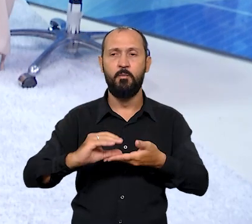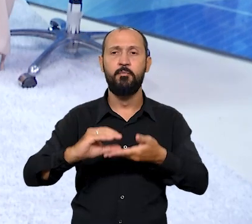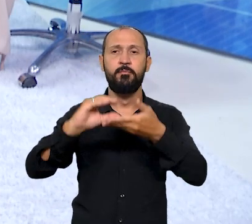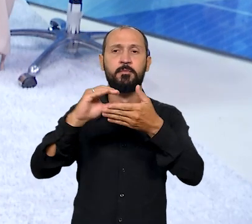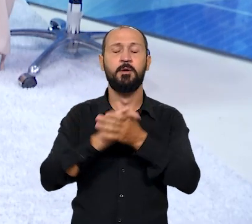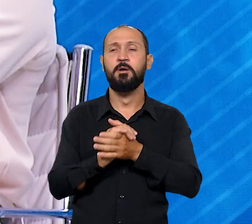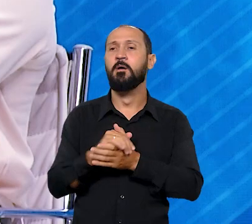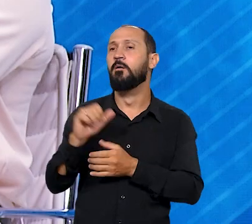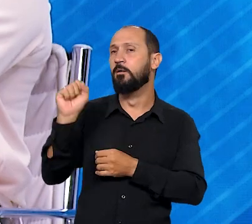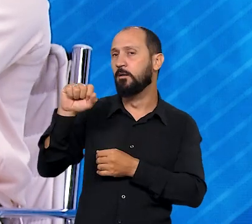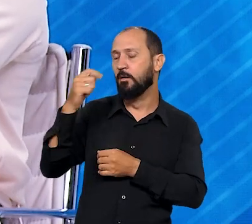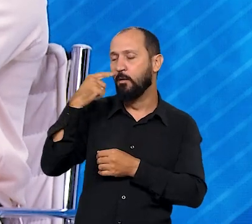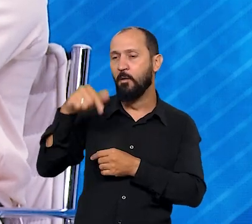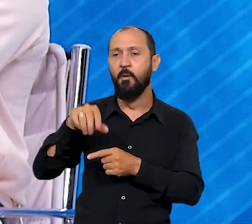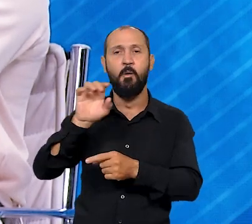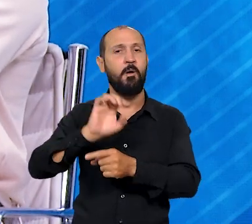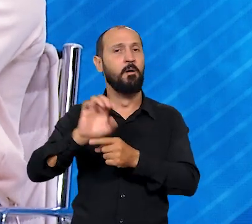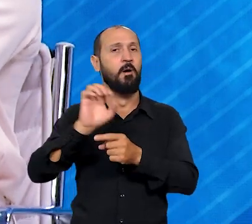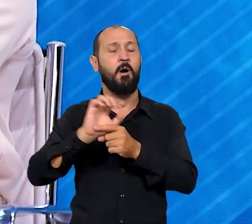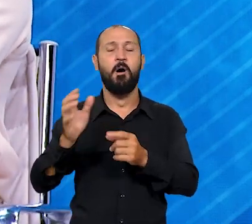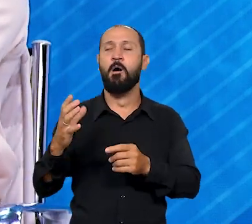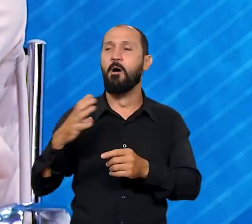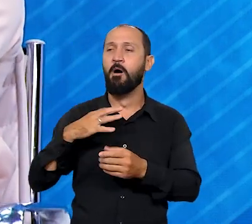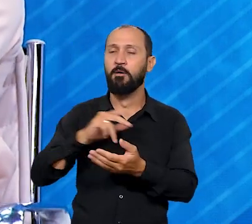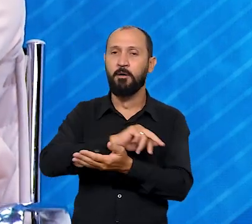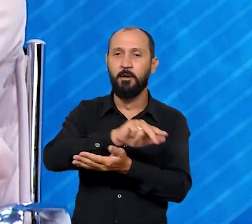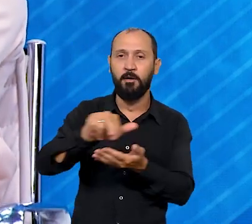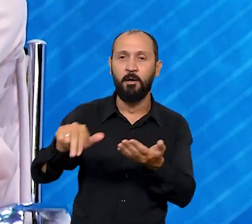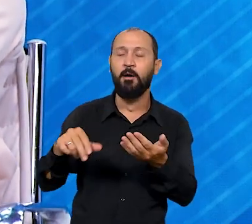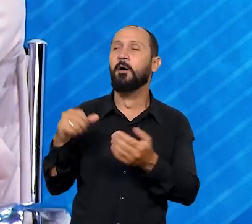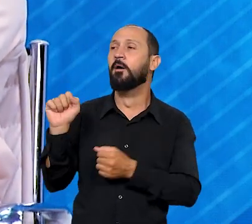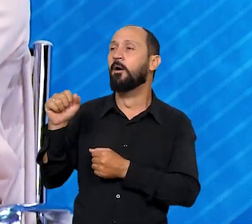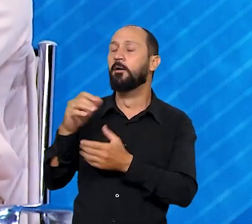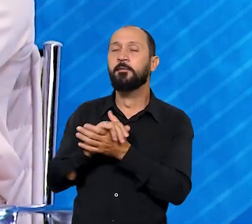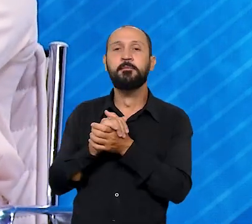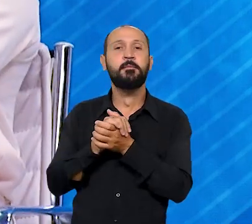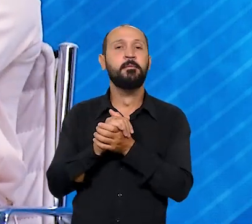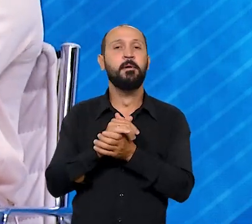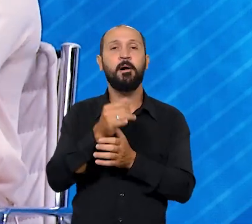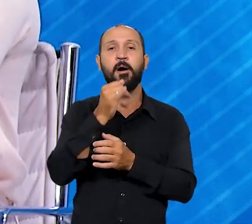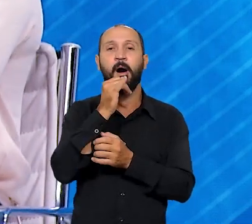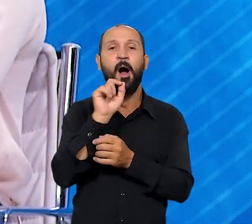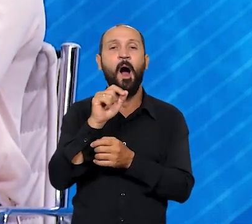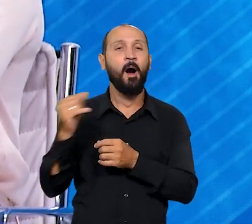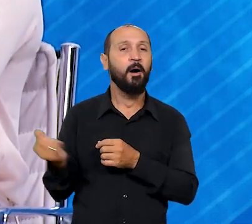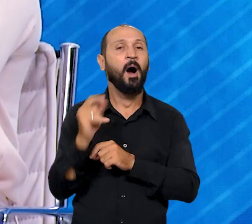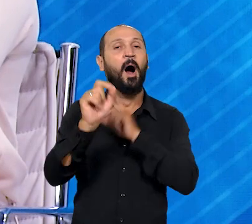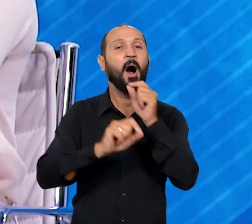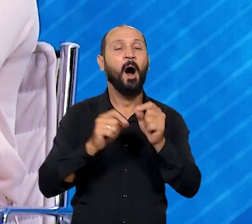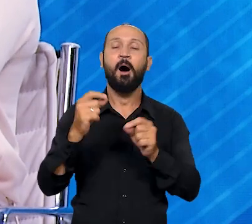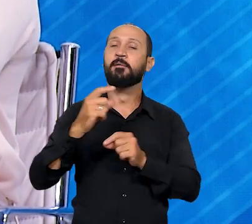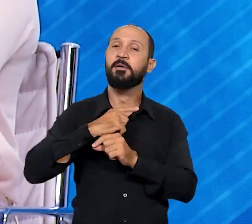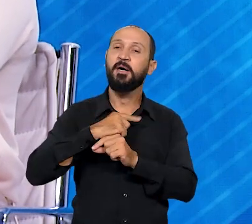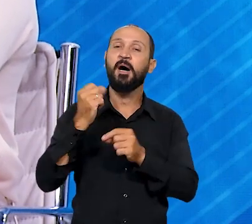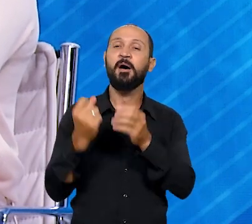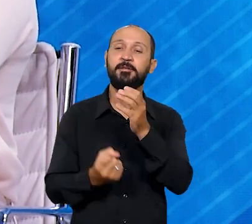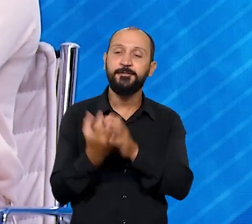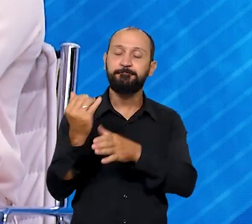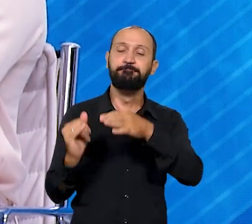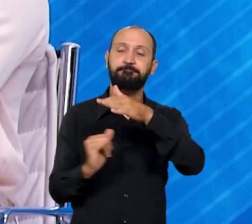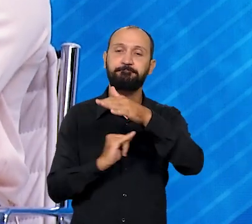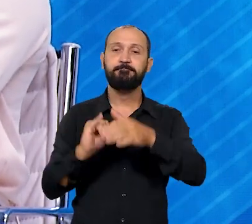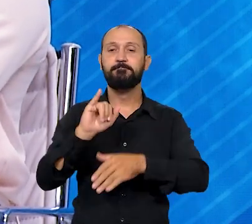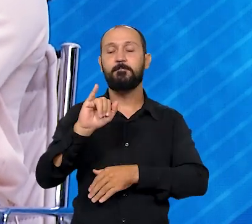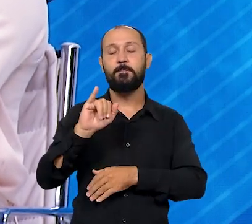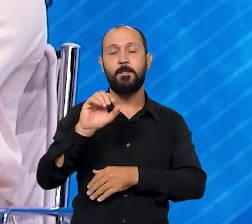esses conselhos. Sim, e nosso estado é rico em biodiversidade, né, doutor? É importante que se tenha